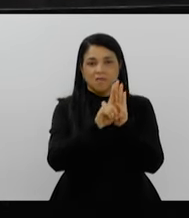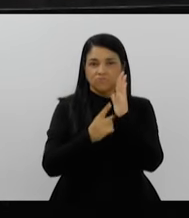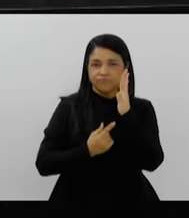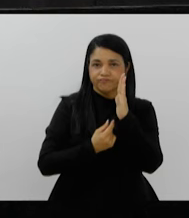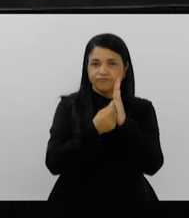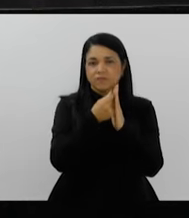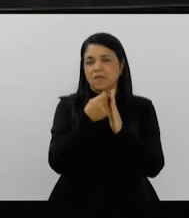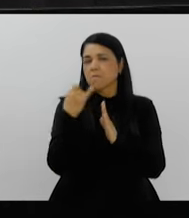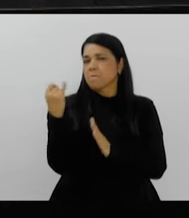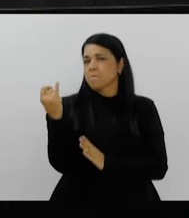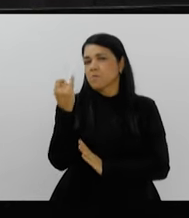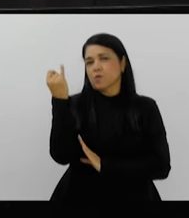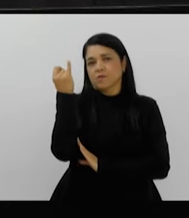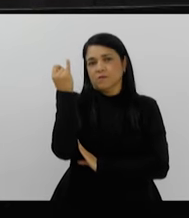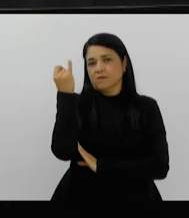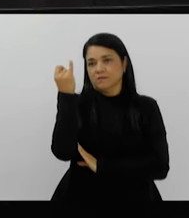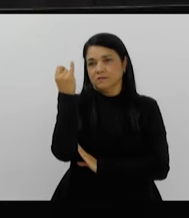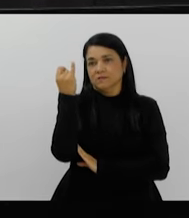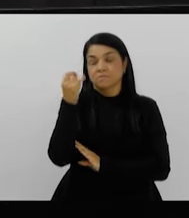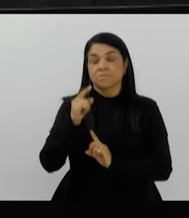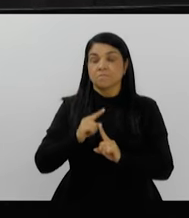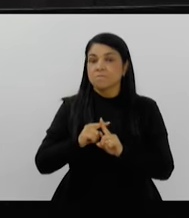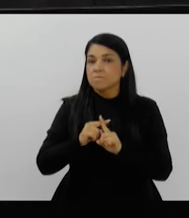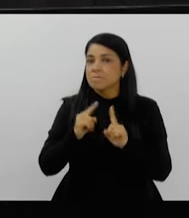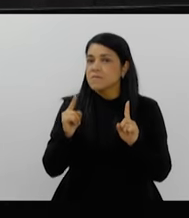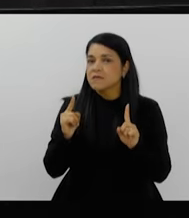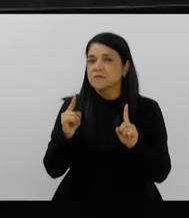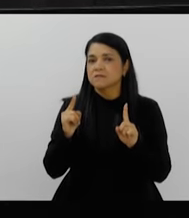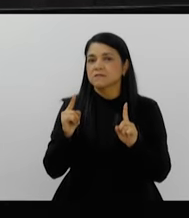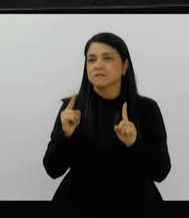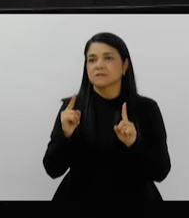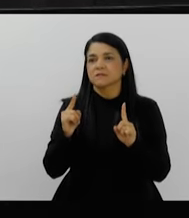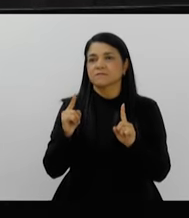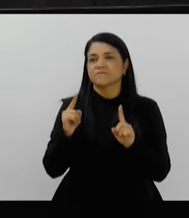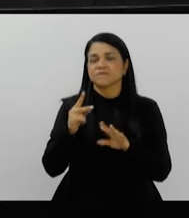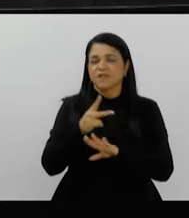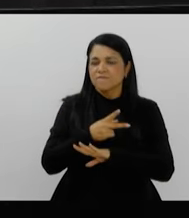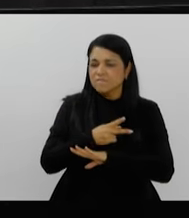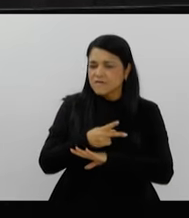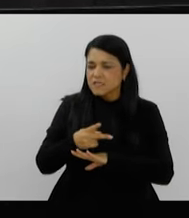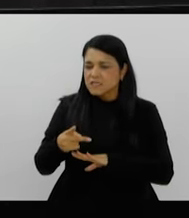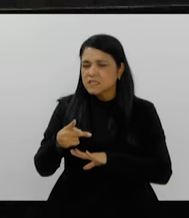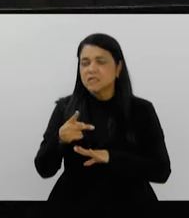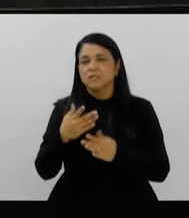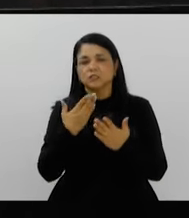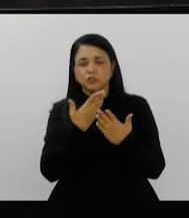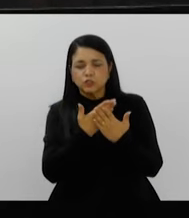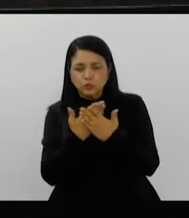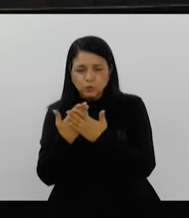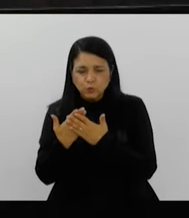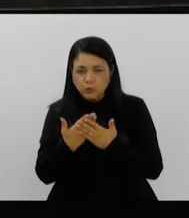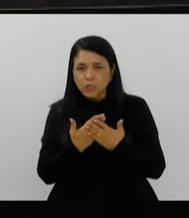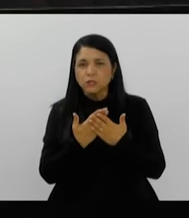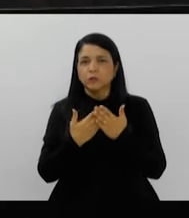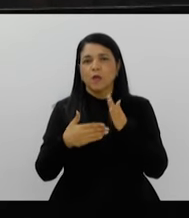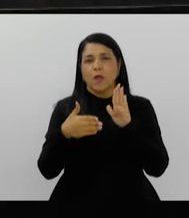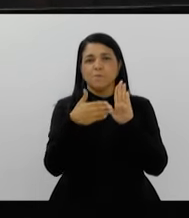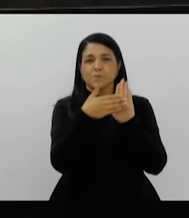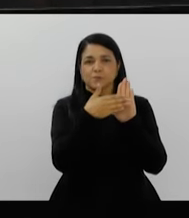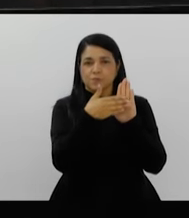muito importantes, mas, visitando, revisando, estudando aqui a